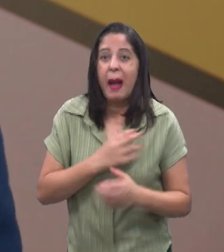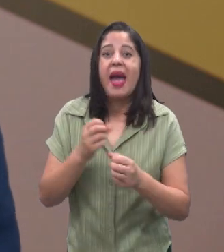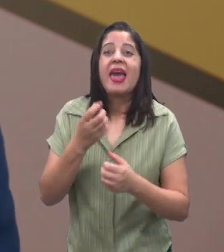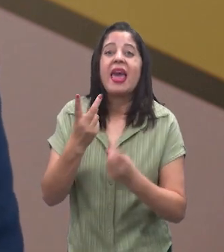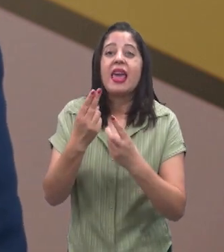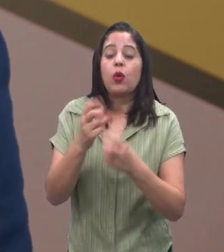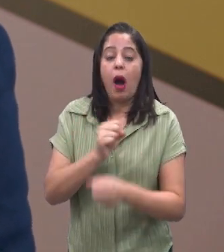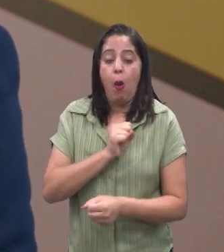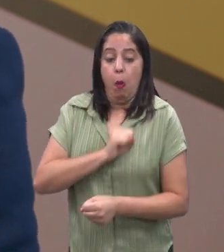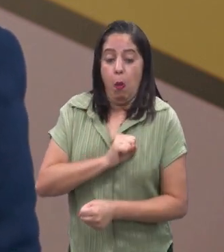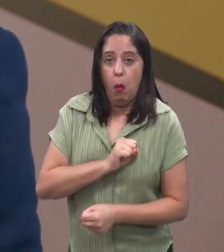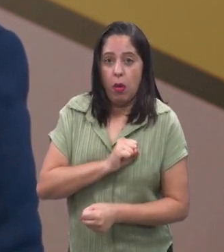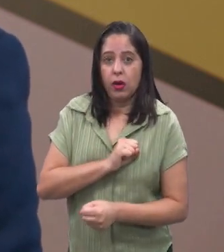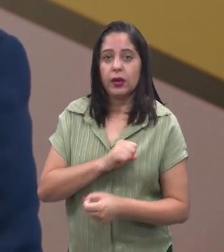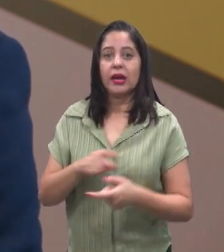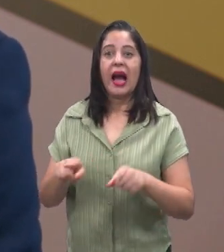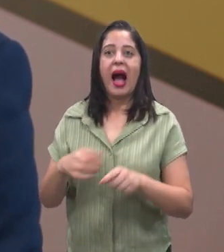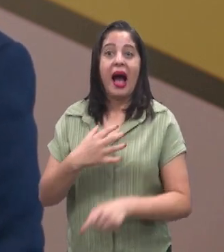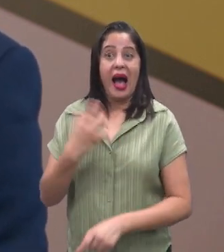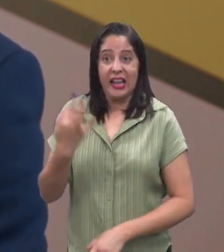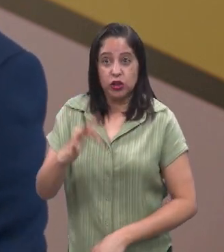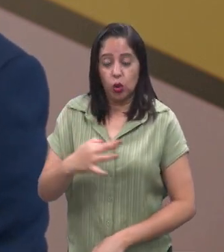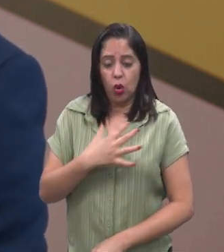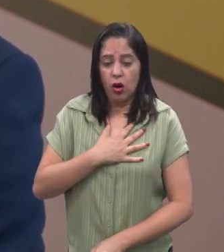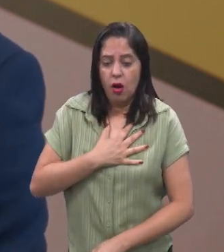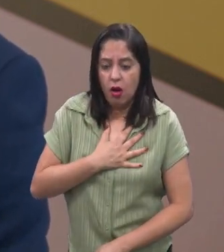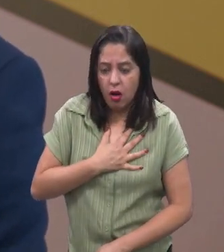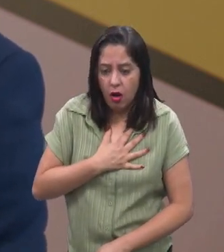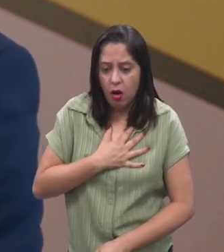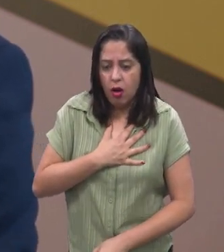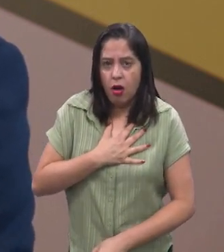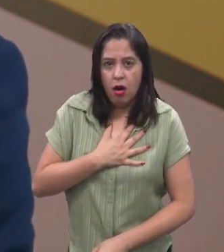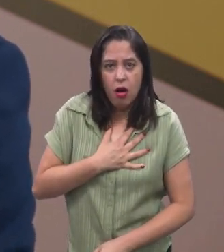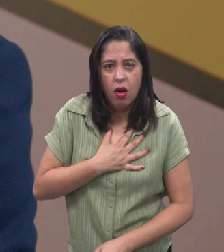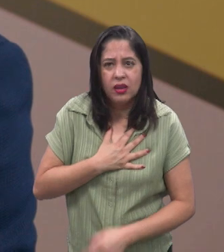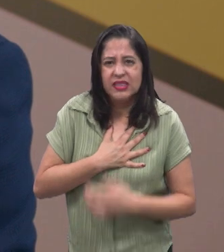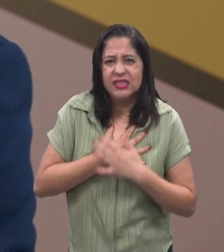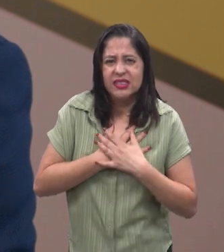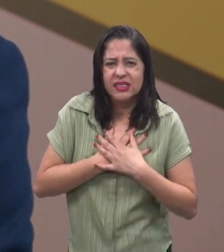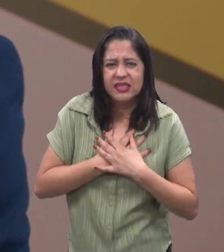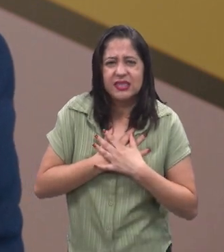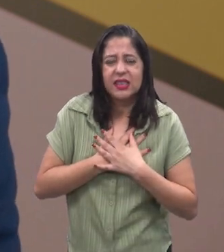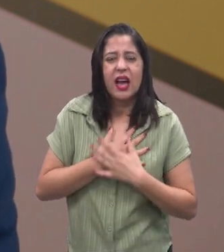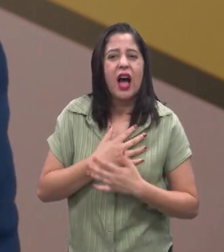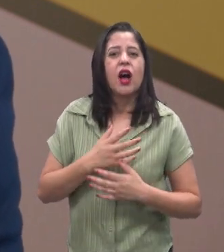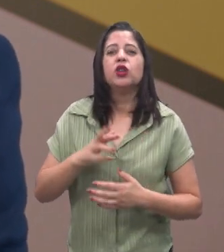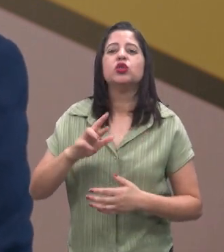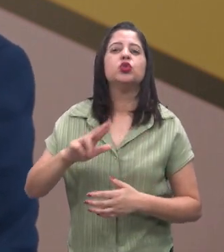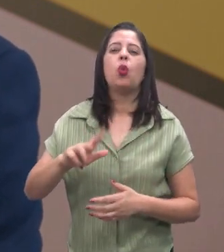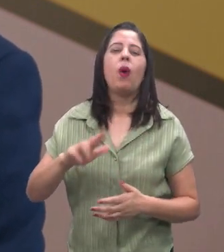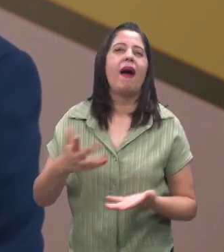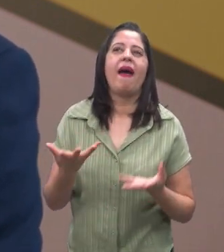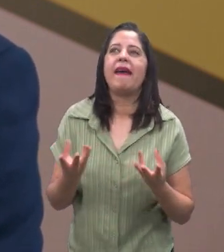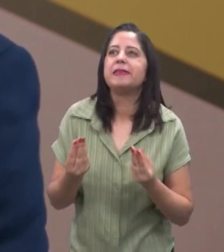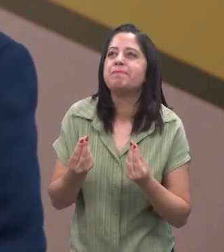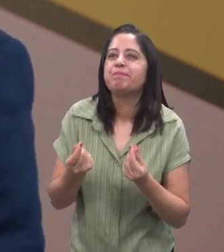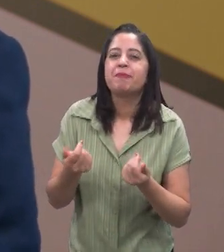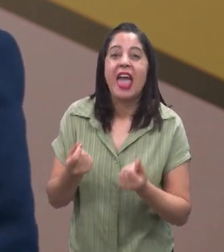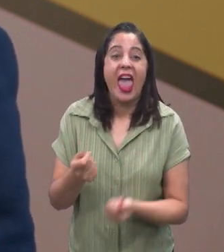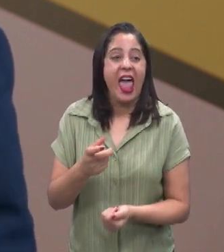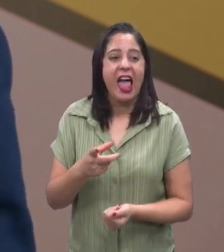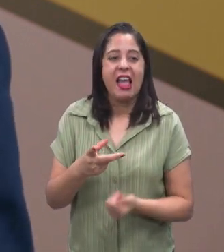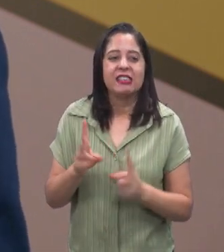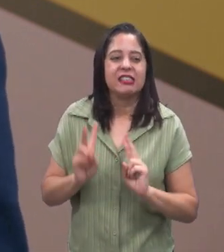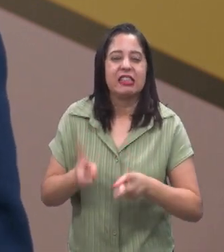ou de angina. E a dor no peito, quando as pessoas infartam, não necessariamente é uma dor tão típica como eu vou descrever. Então, assim, a